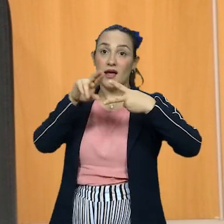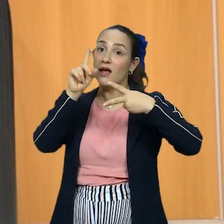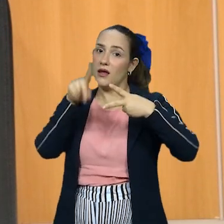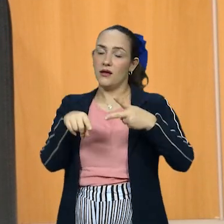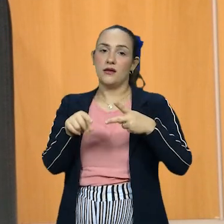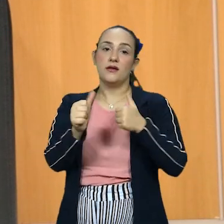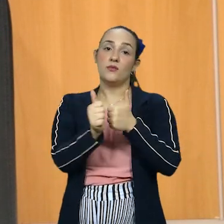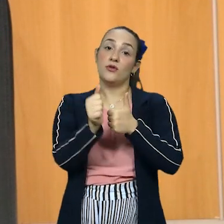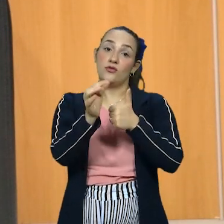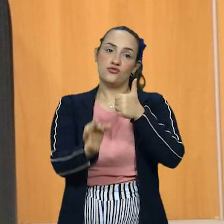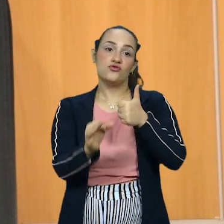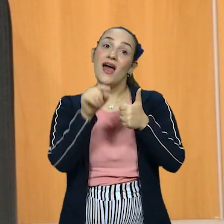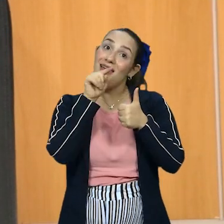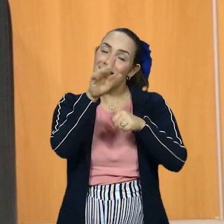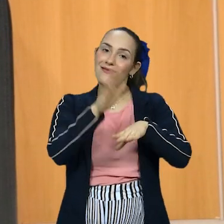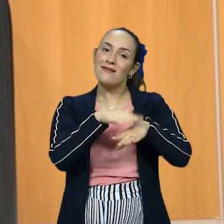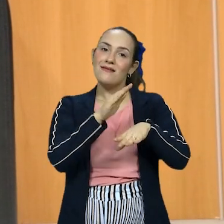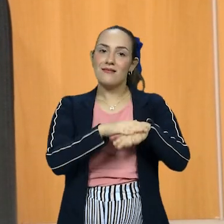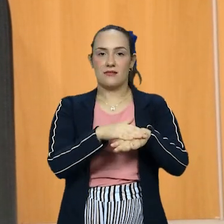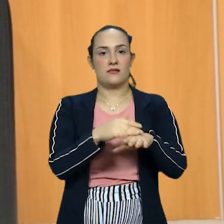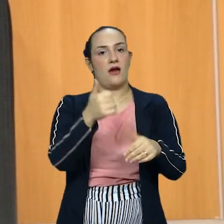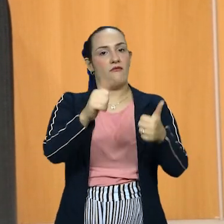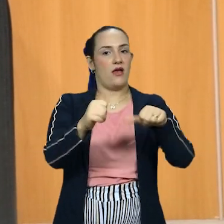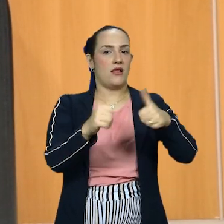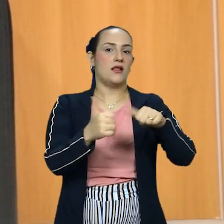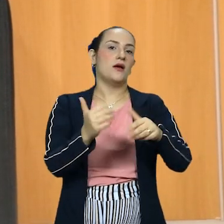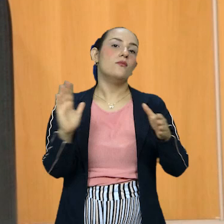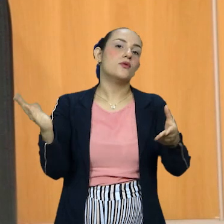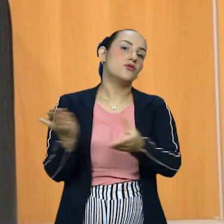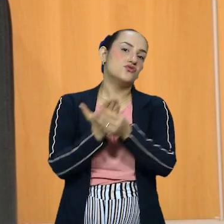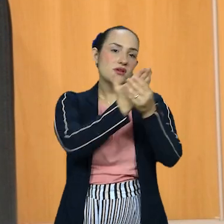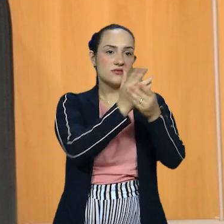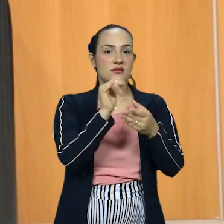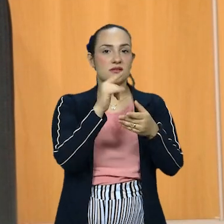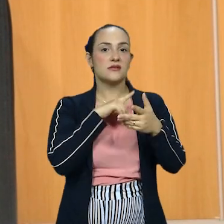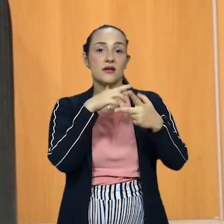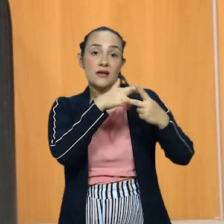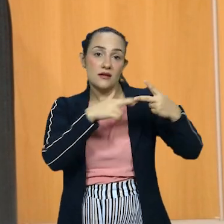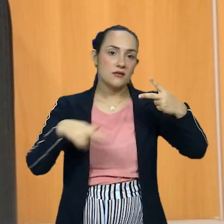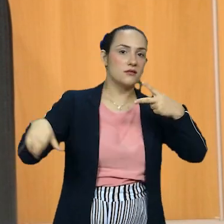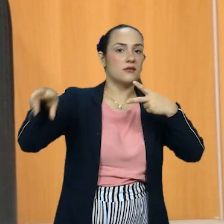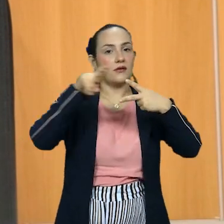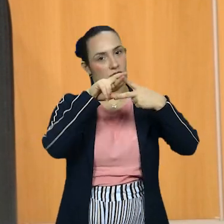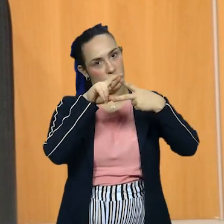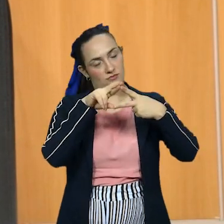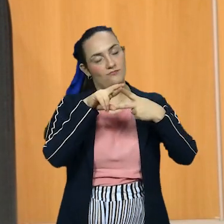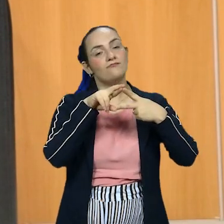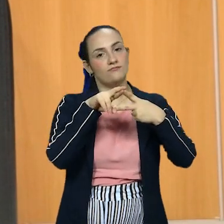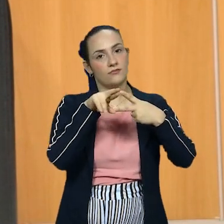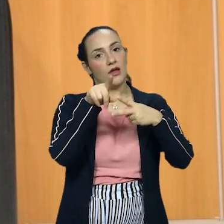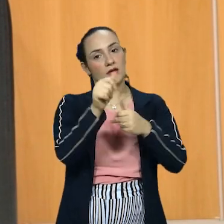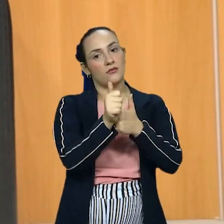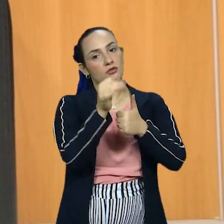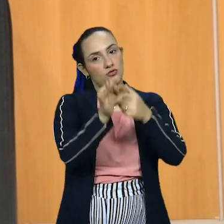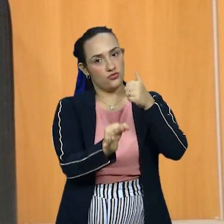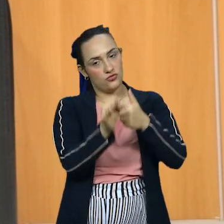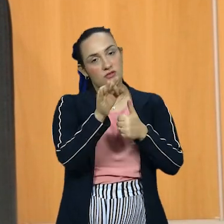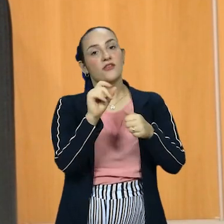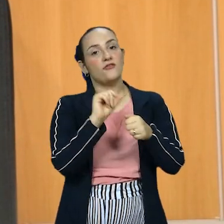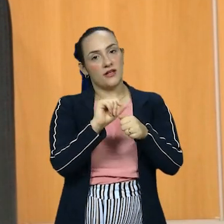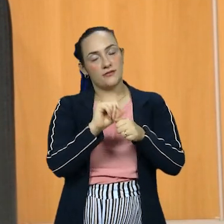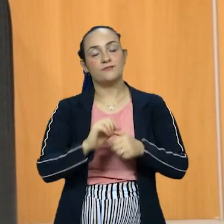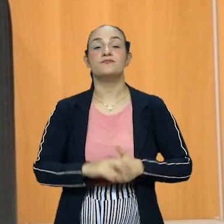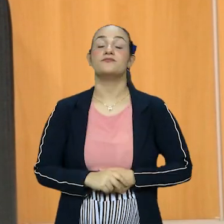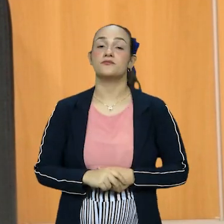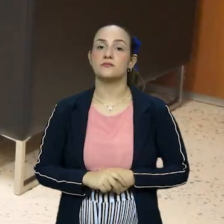jurisdição é feito pelo próprio Tribunal de Justiça. Né? Então, julgados os processos na Auditoria Militar Estadual, o recurso é para o Tribunal de